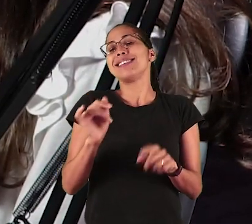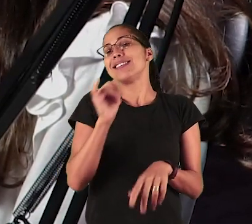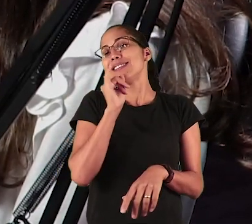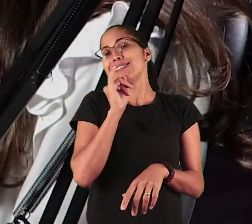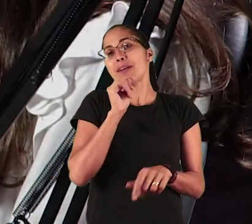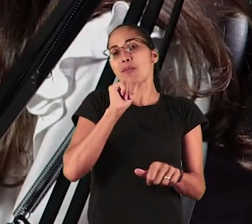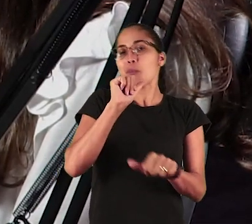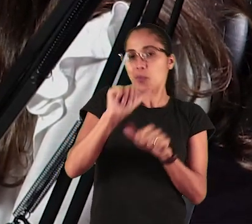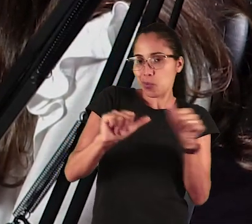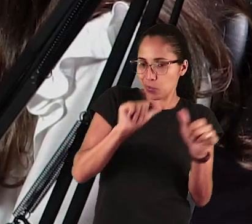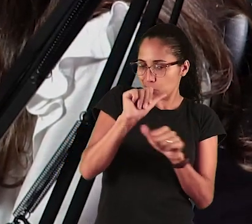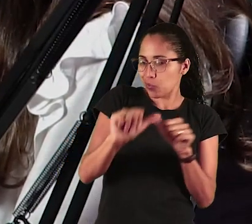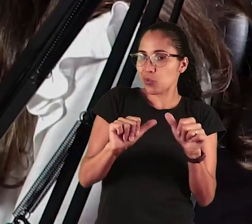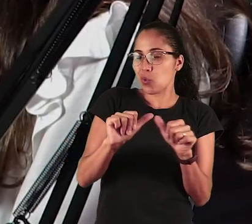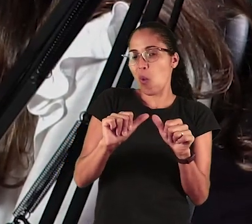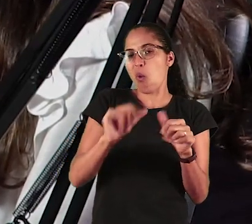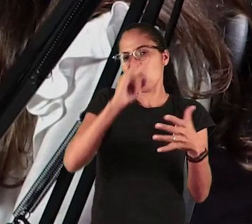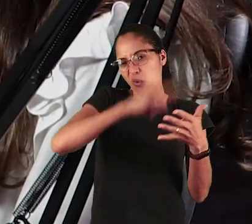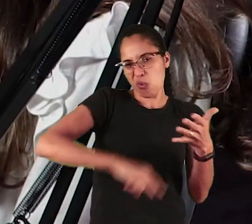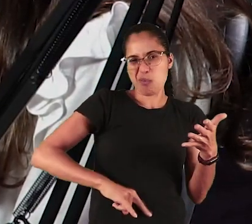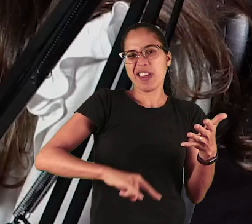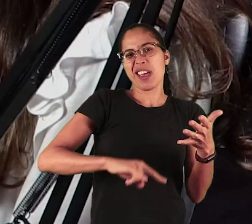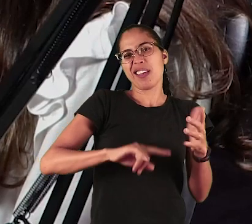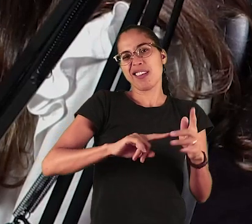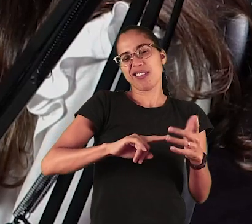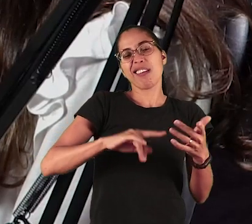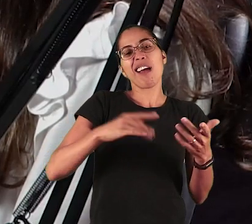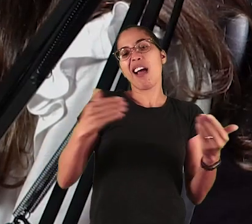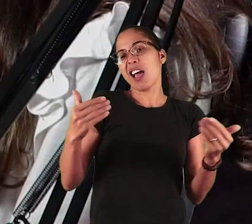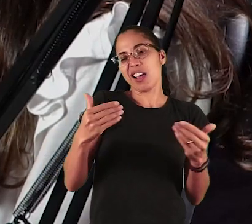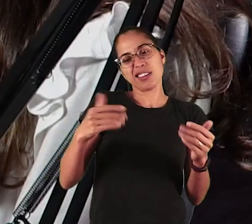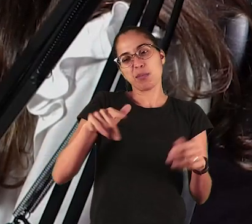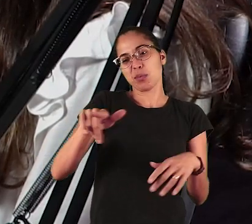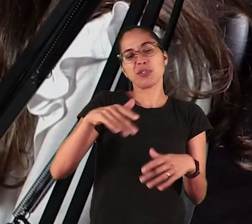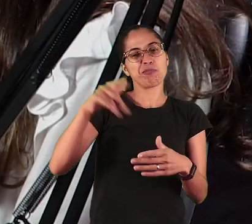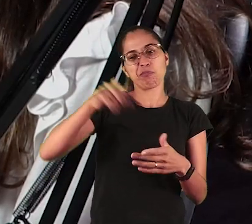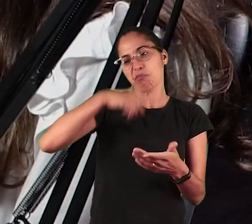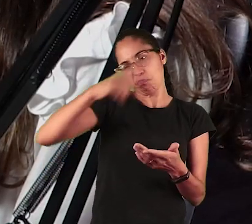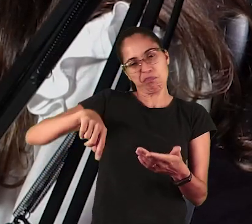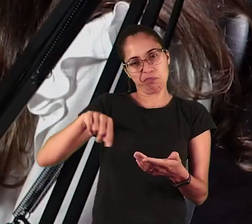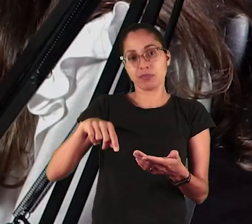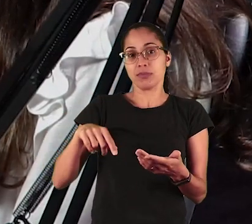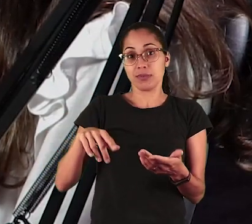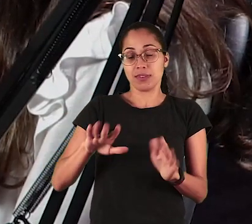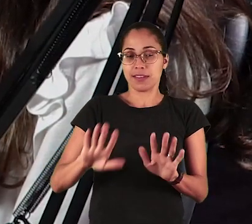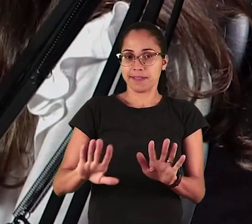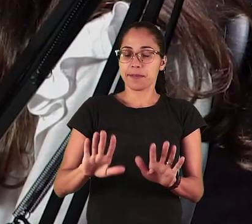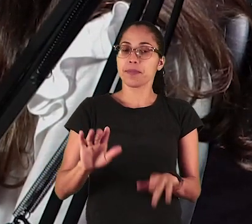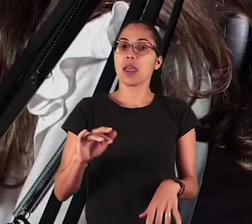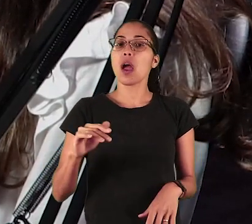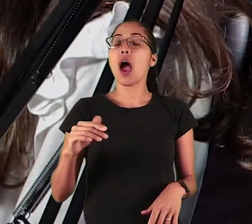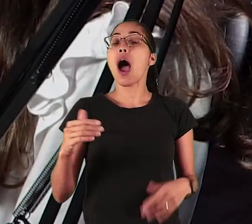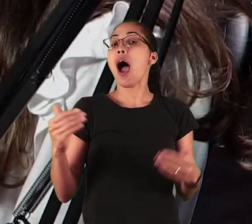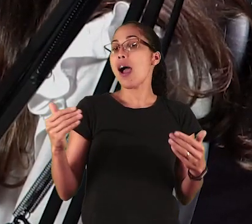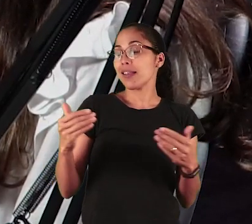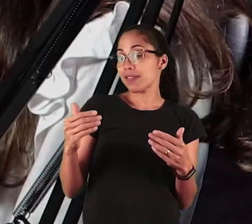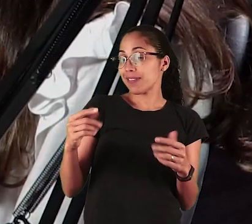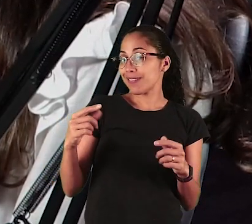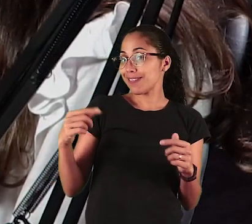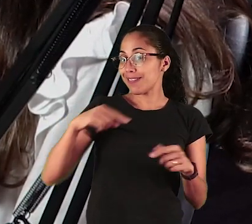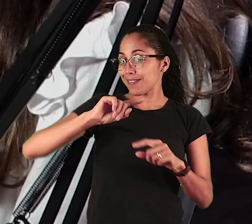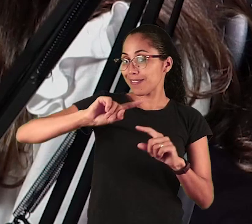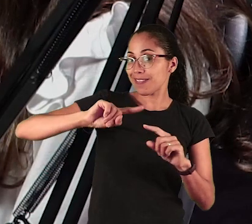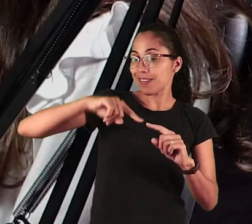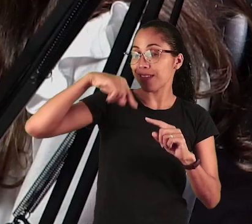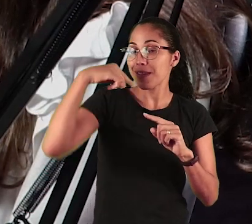resolveu mudar um pouco a regulamentação e acabou descontinuando essa área no país e foi aí que eu tive uma nova função